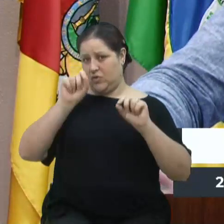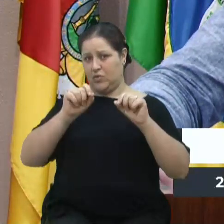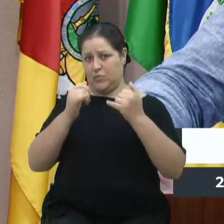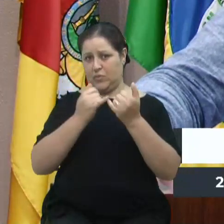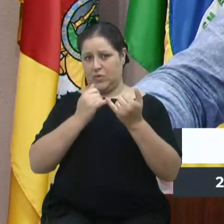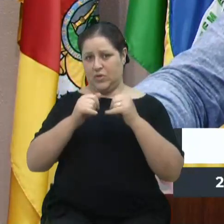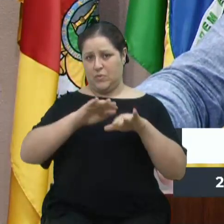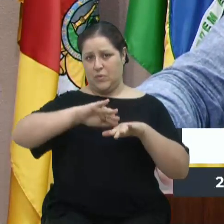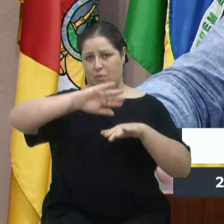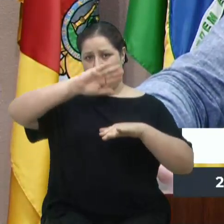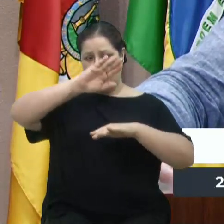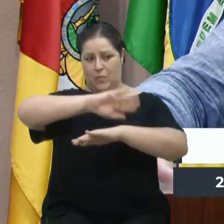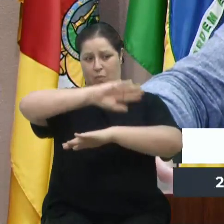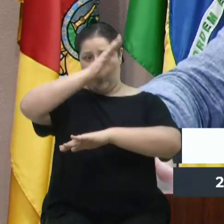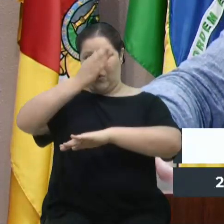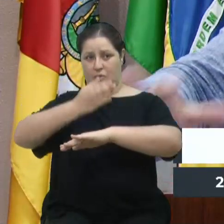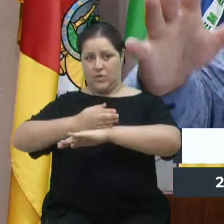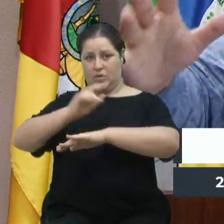de